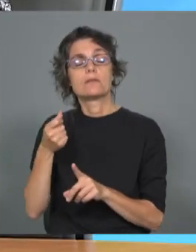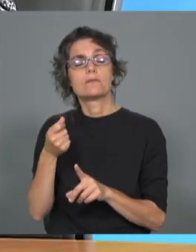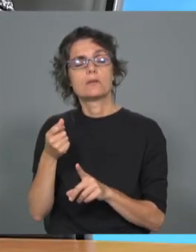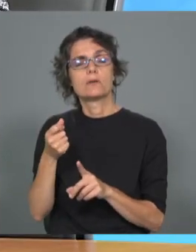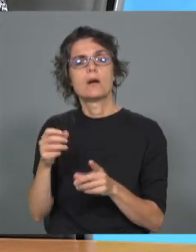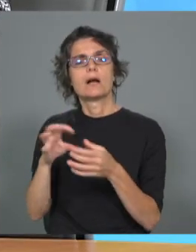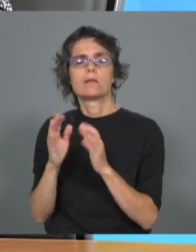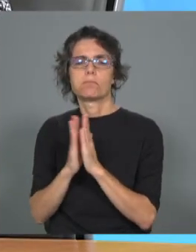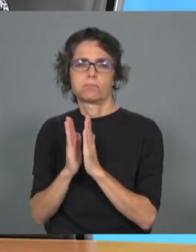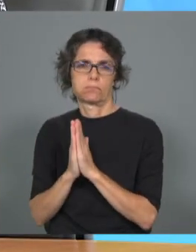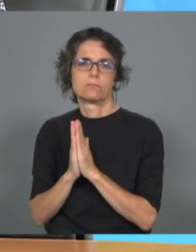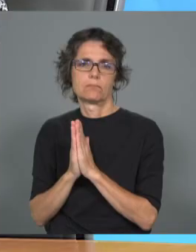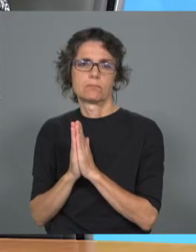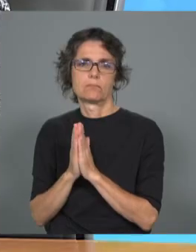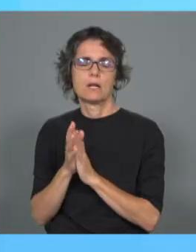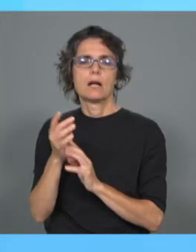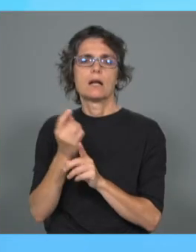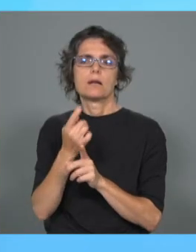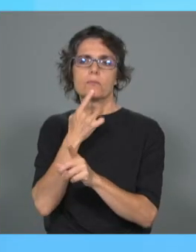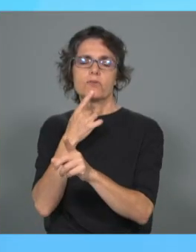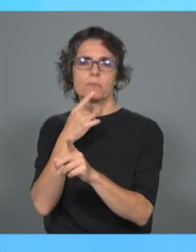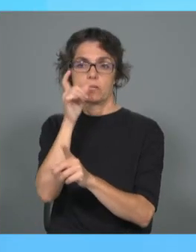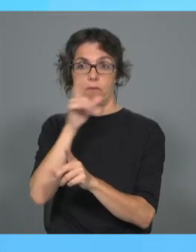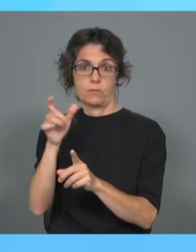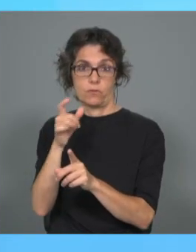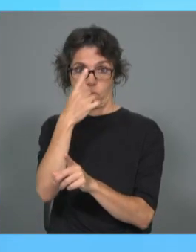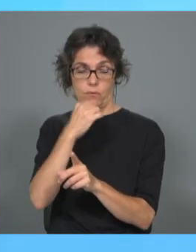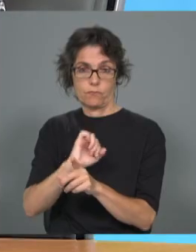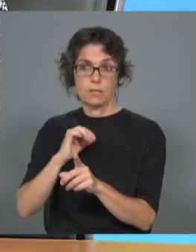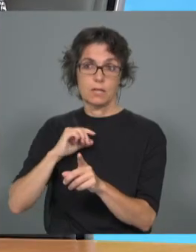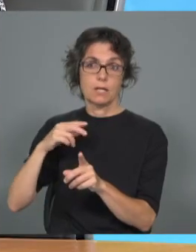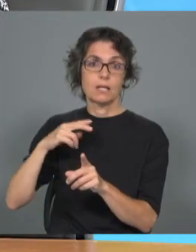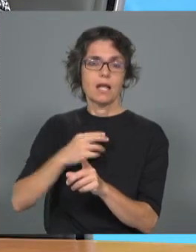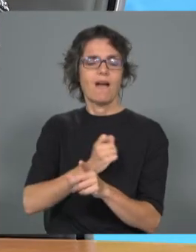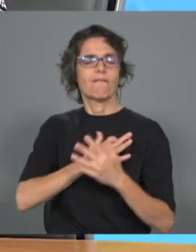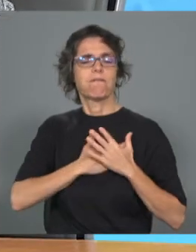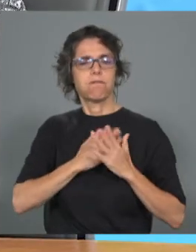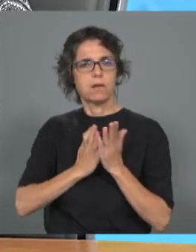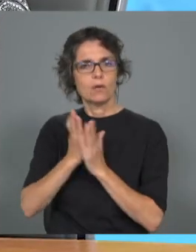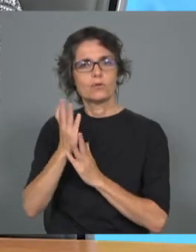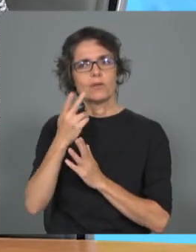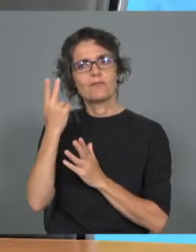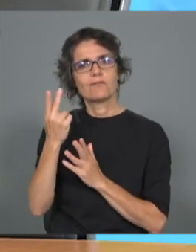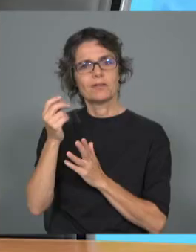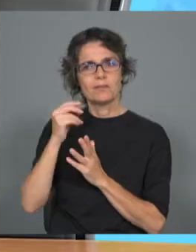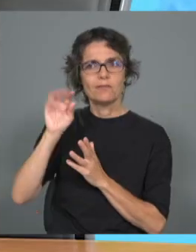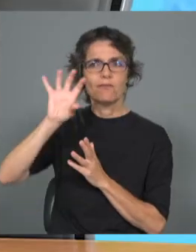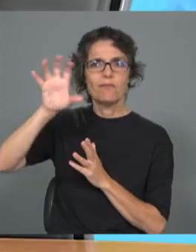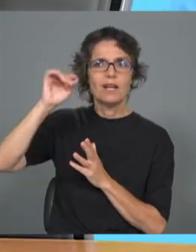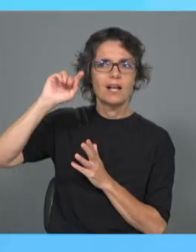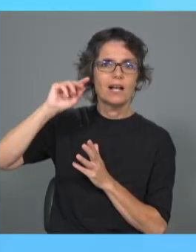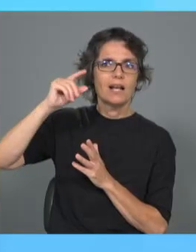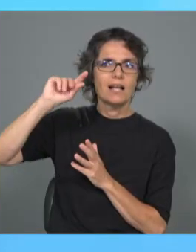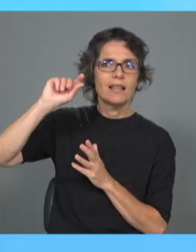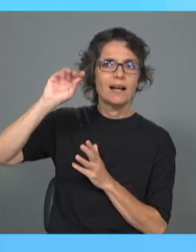exatamente. Como é que estas pessoas podem continuar a viver a sua fé ou como é que elas podem ser chamadas para viver a fé?